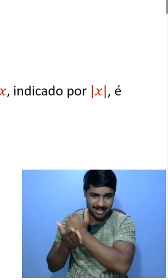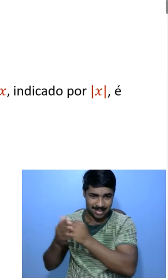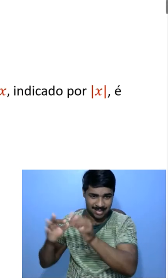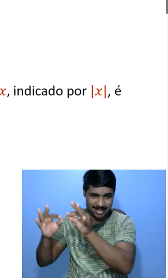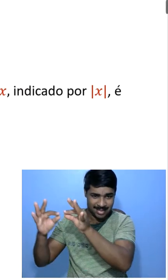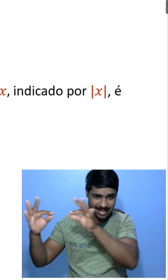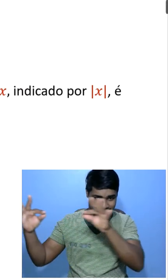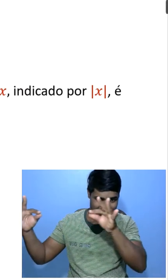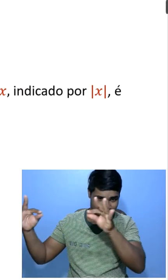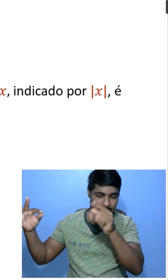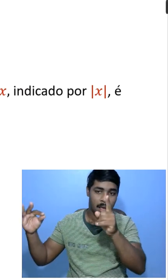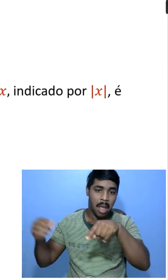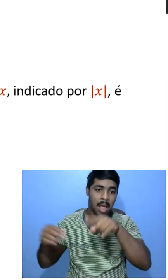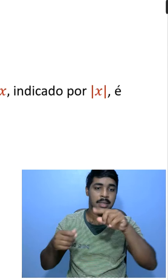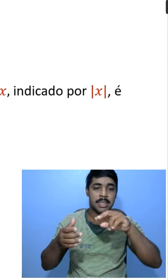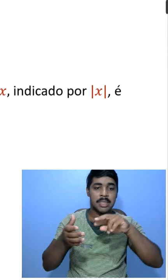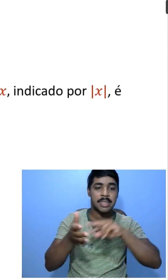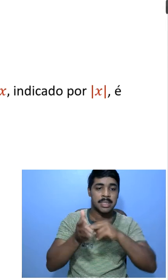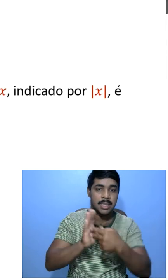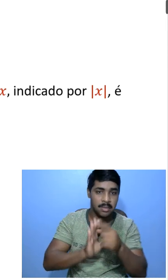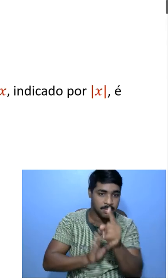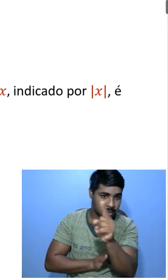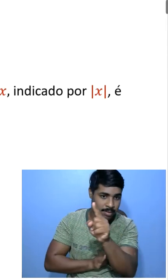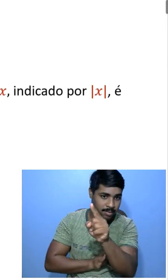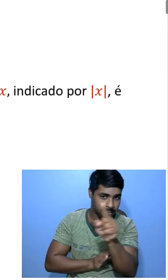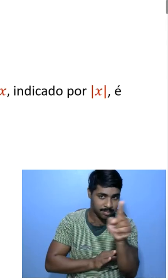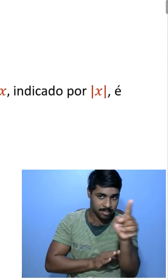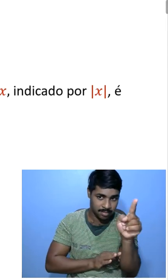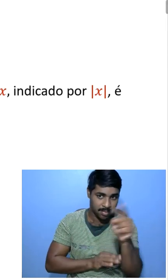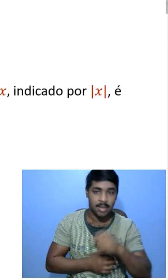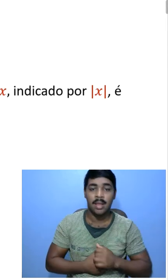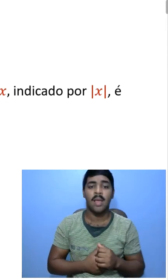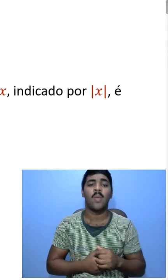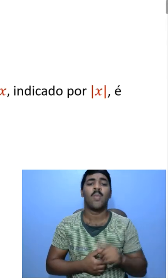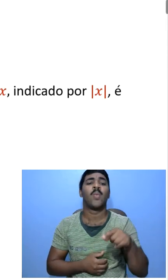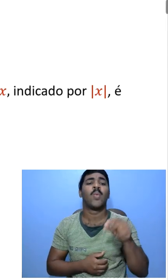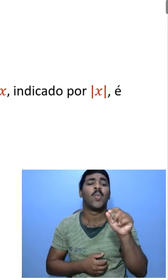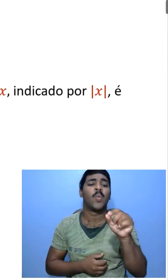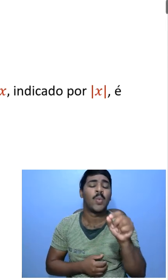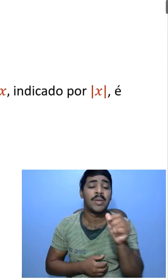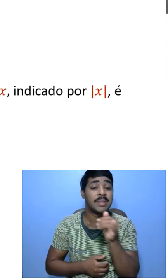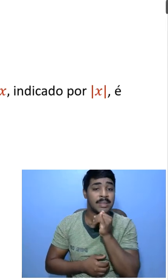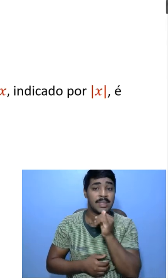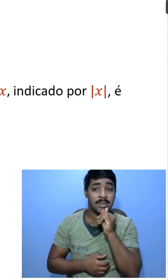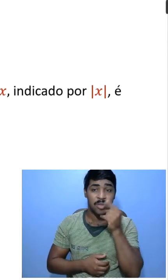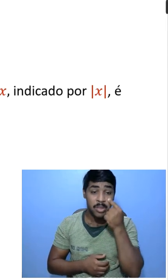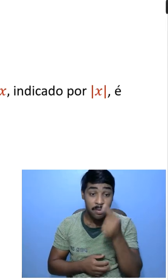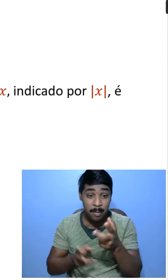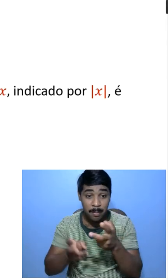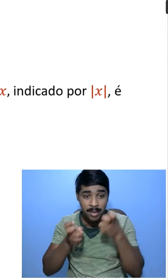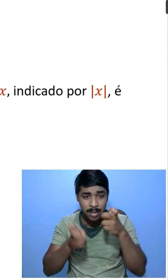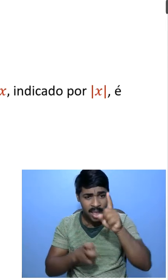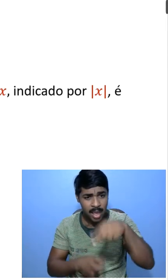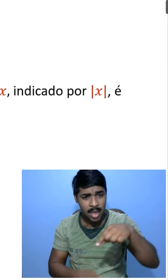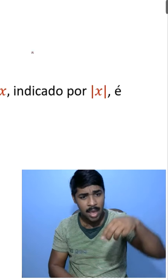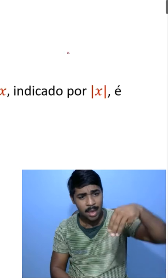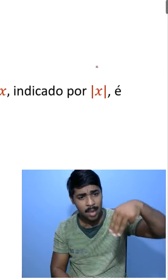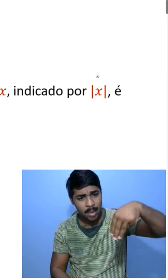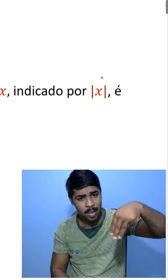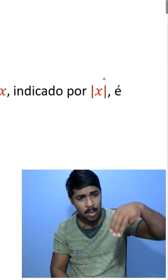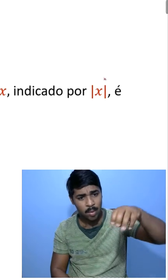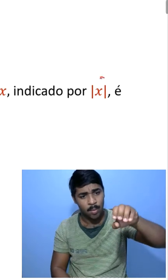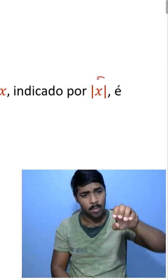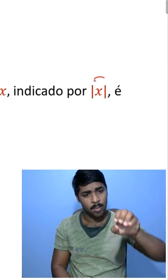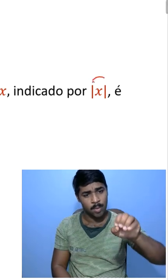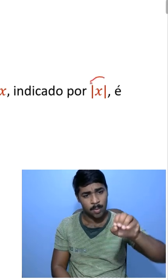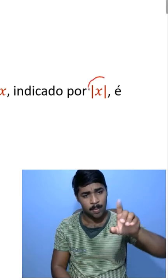ou também chamado de valor absoluto de um número real x, ele é indicado, a notação dele é indicado por esse símbolo